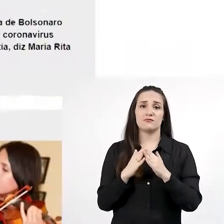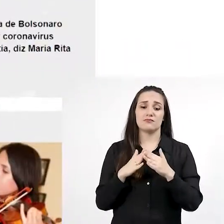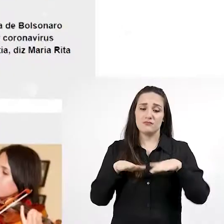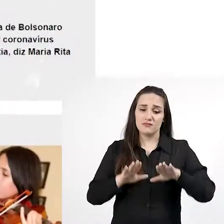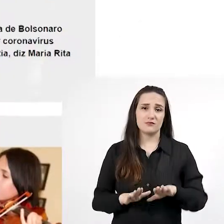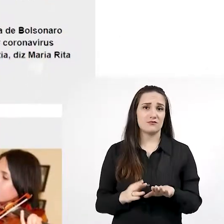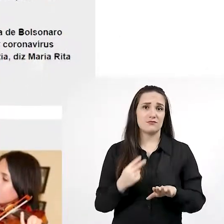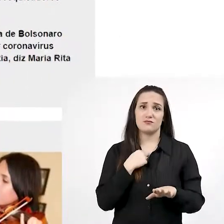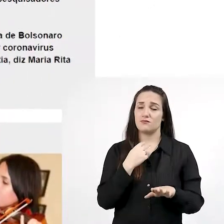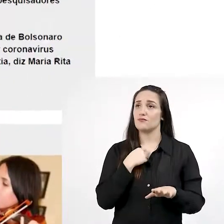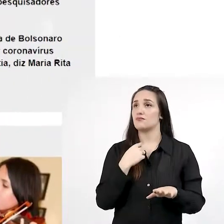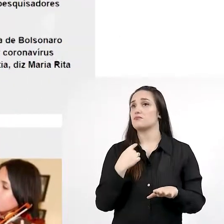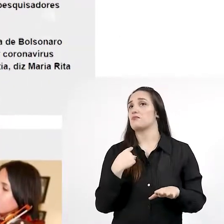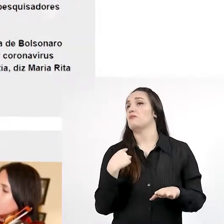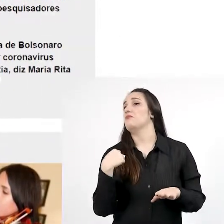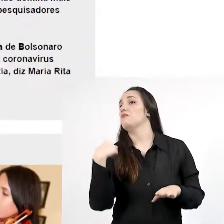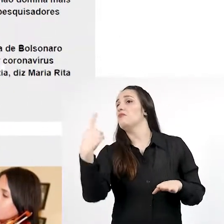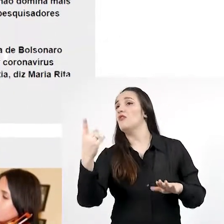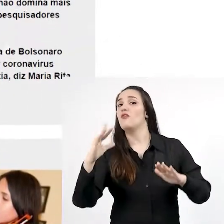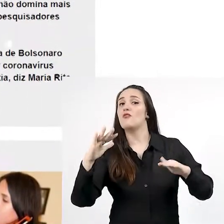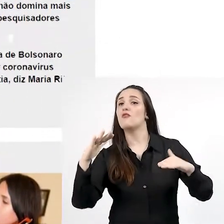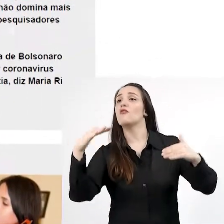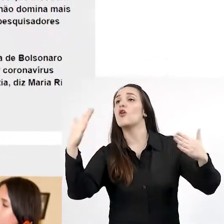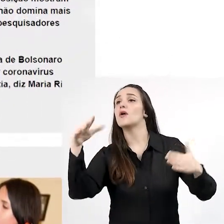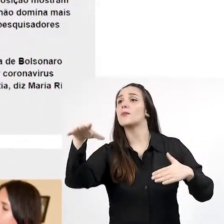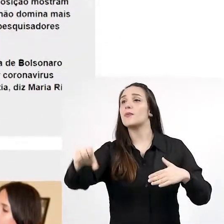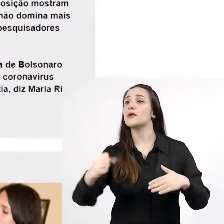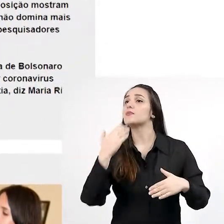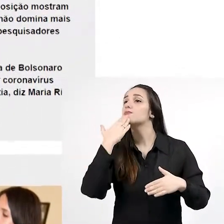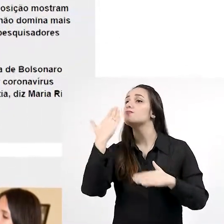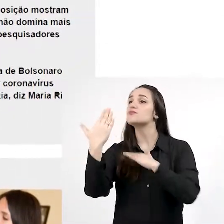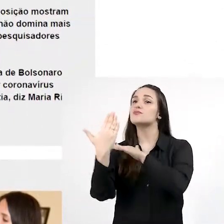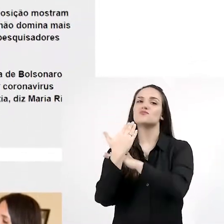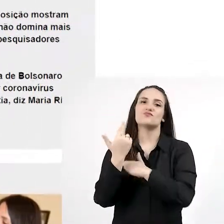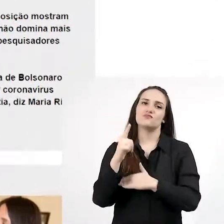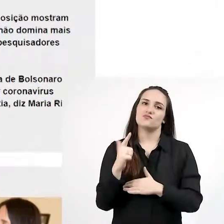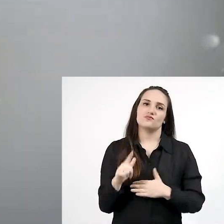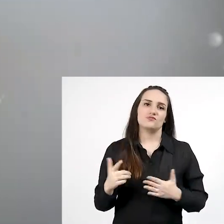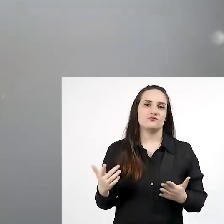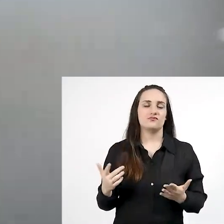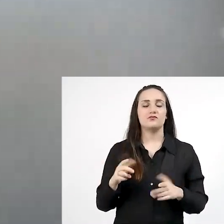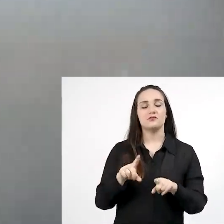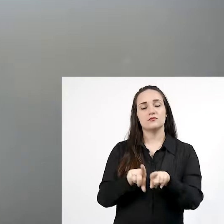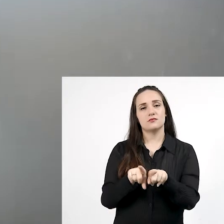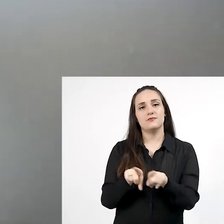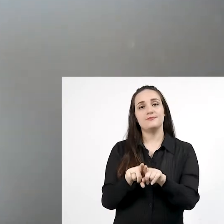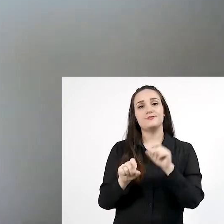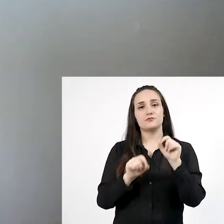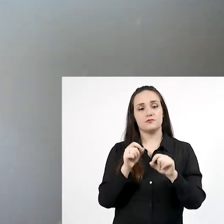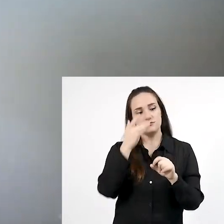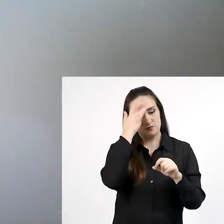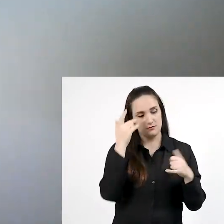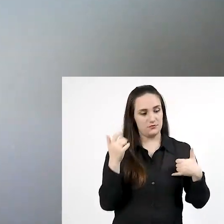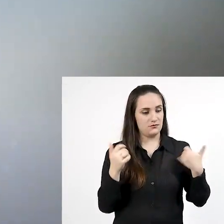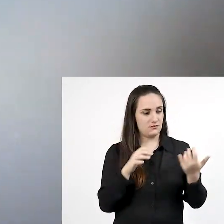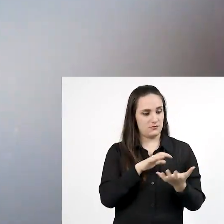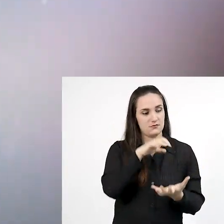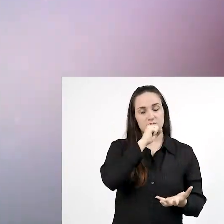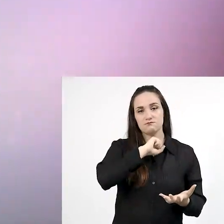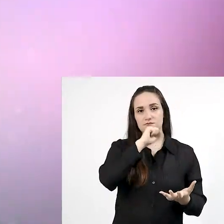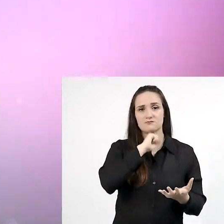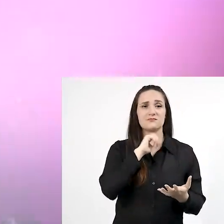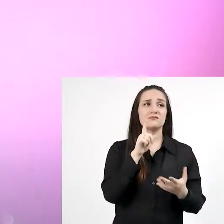possibilidade de sair para buscar apoio em um ambiente de mais proteção. No caso das pessoas idosas, ainda existe o agravante